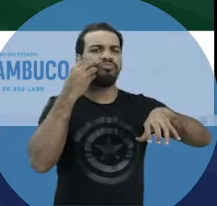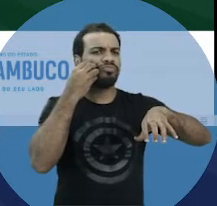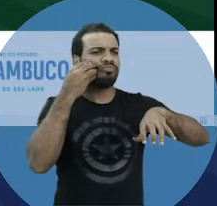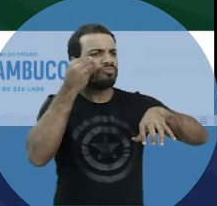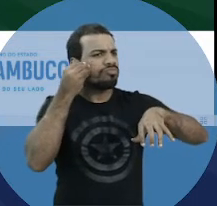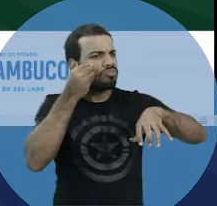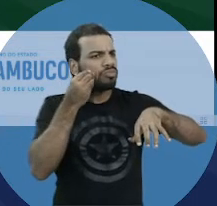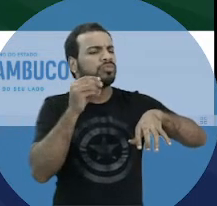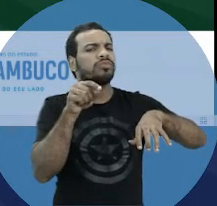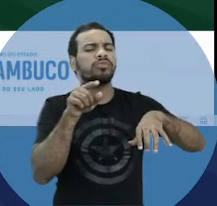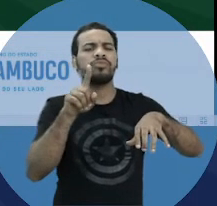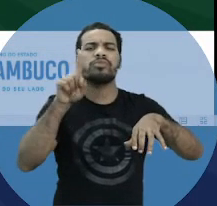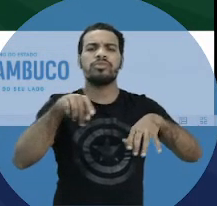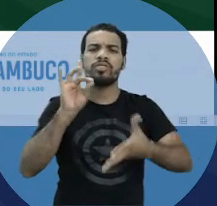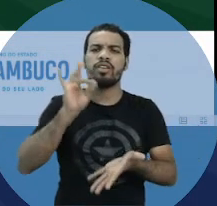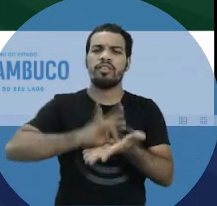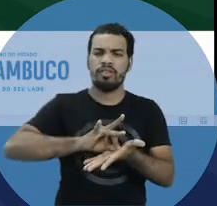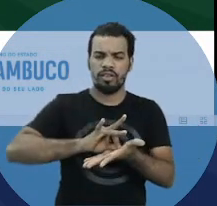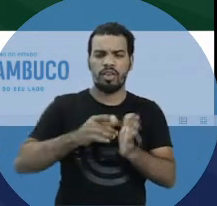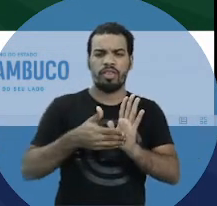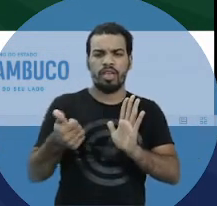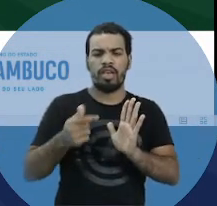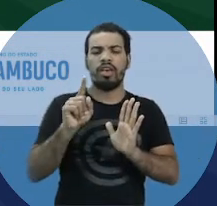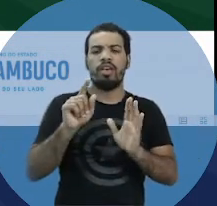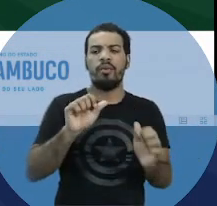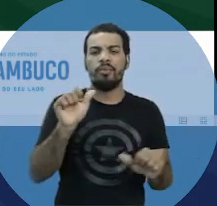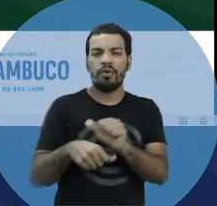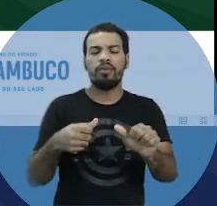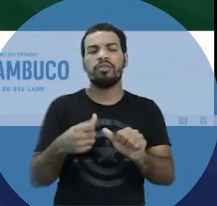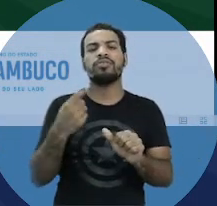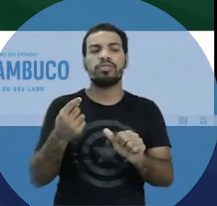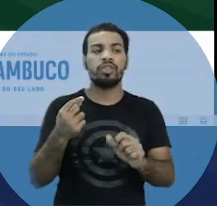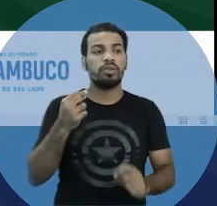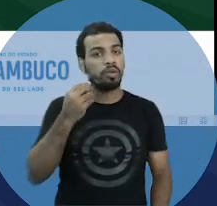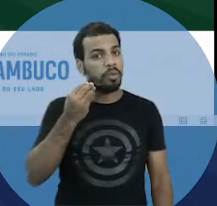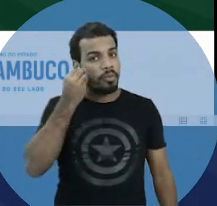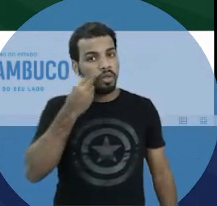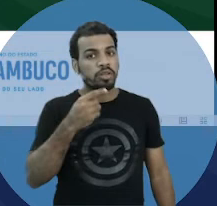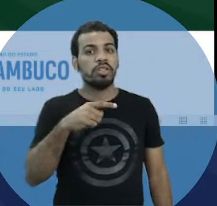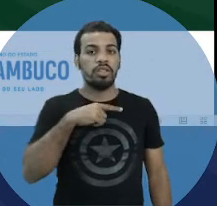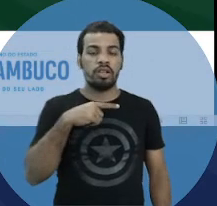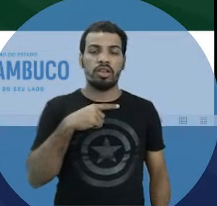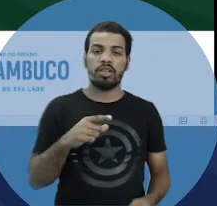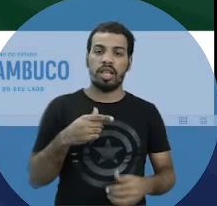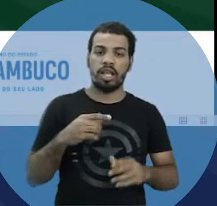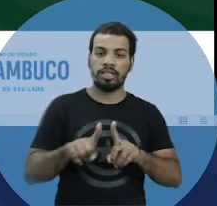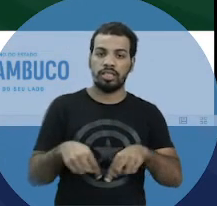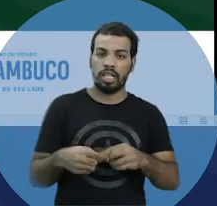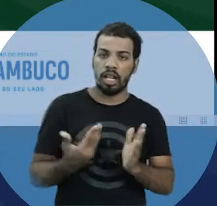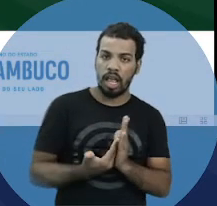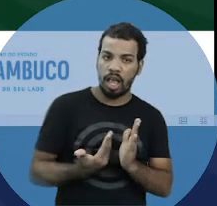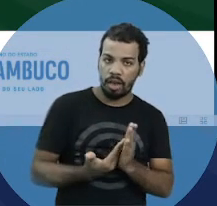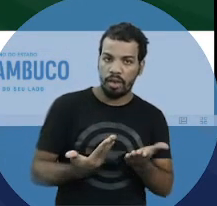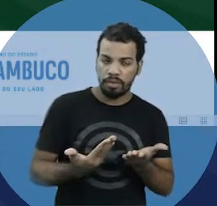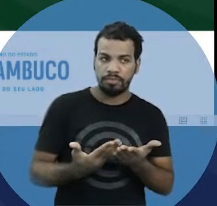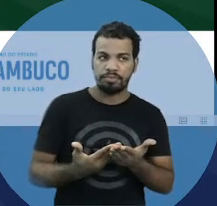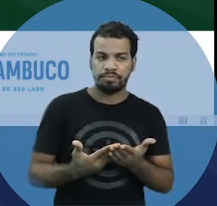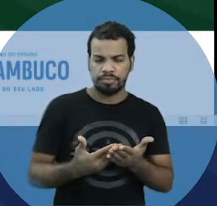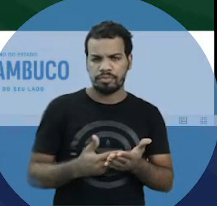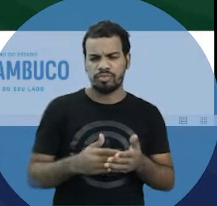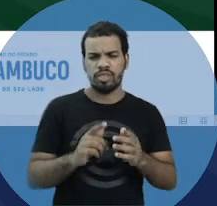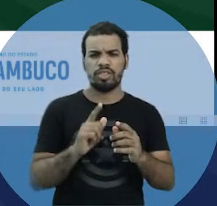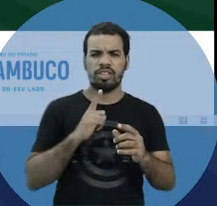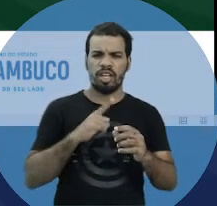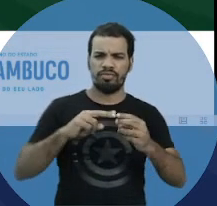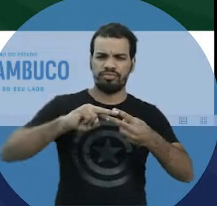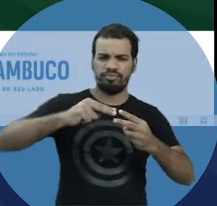né, na realidade, recriada, remodelada, uma experiência que eu tinha prática de sala de aula. Dentro de genética, quando a gente começa